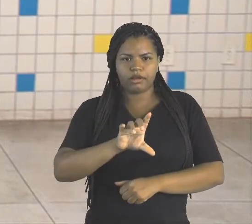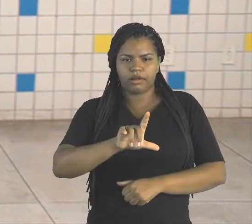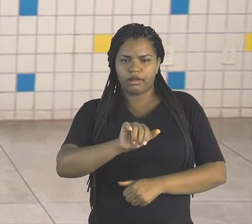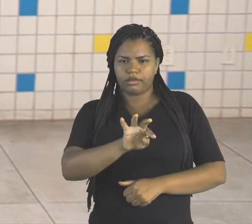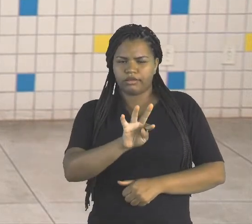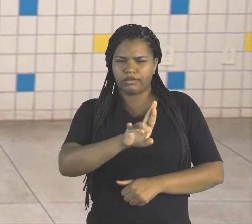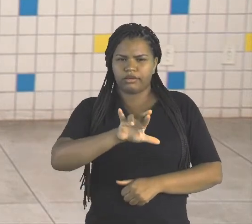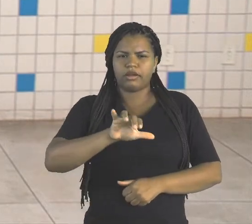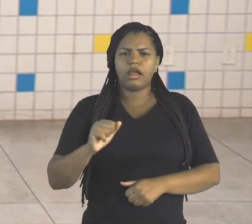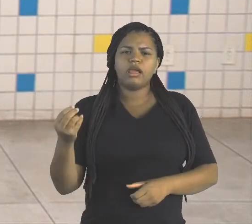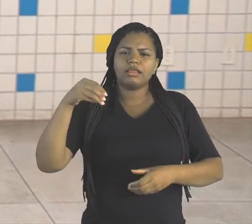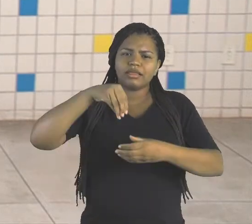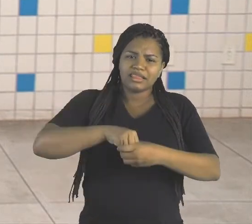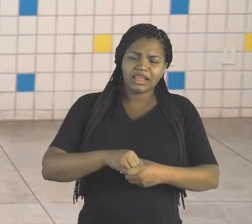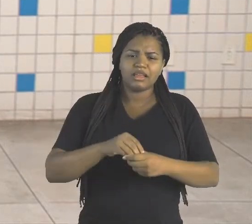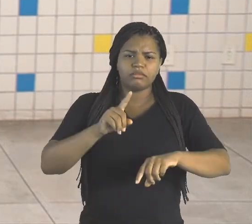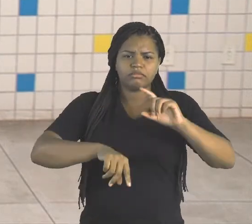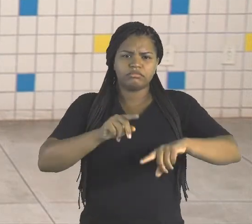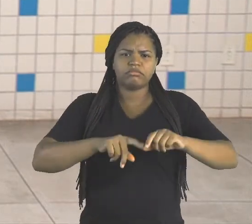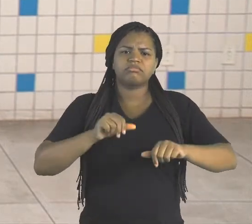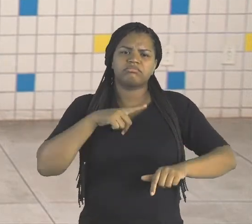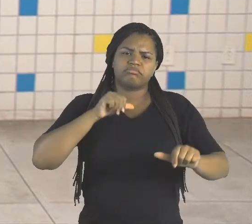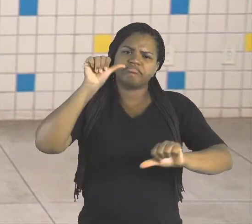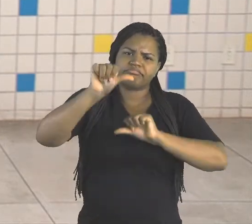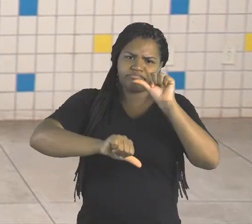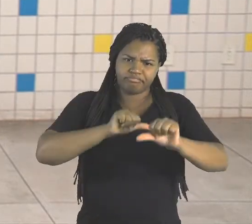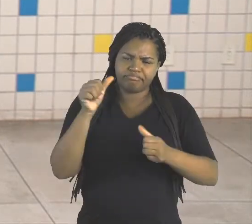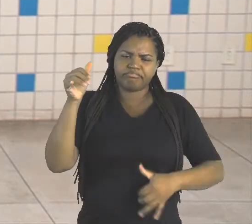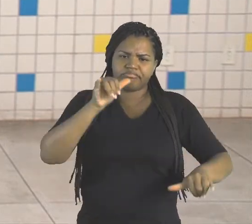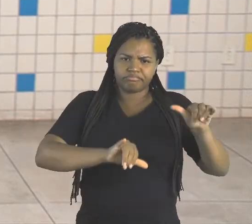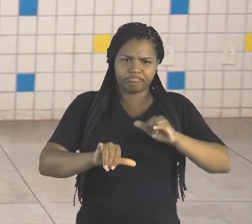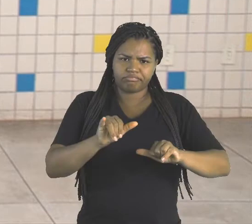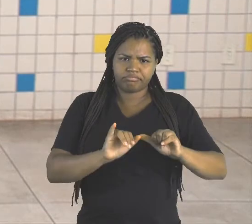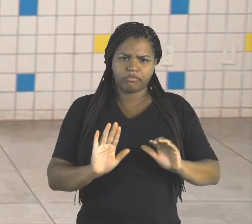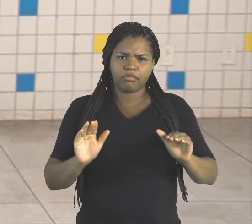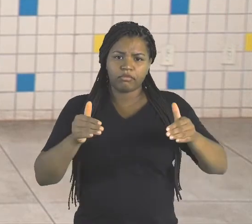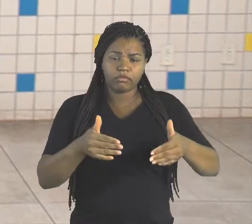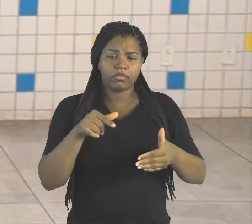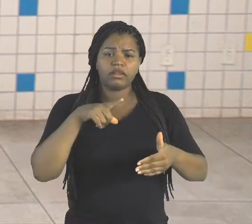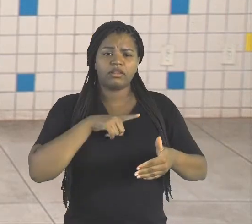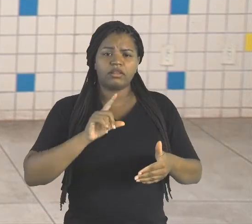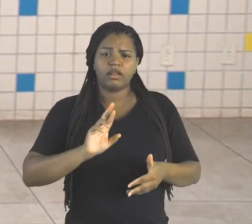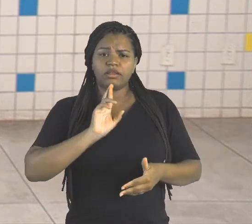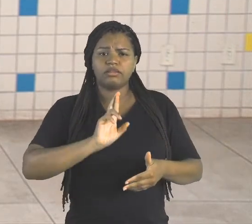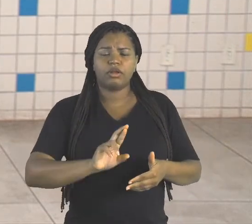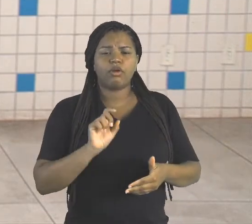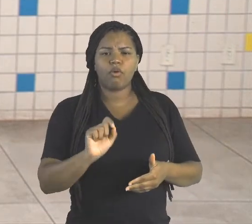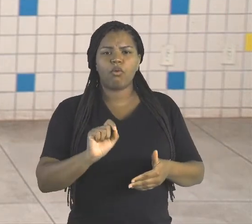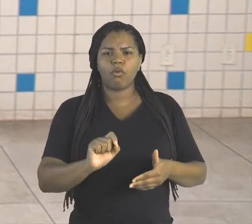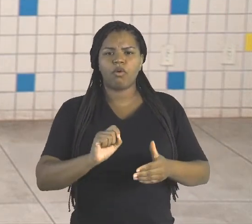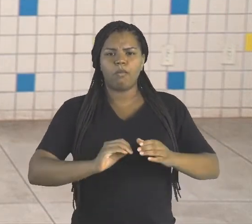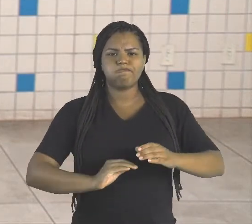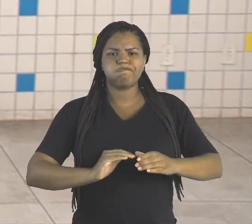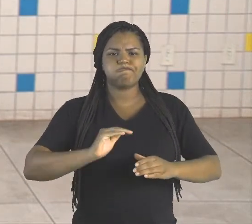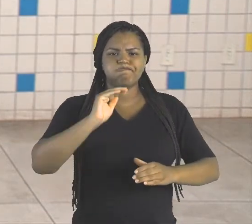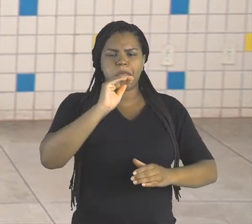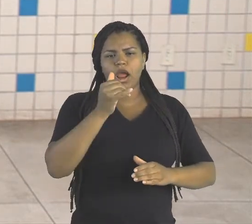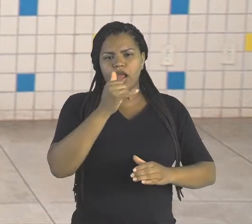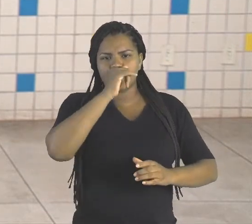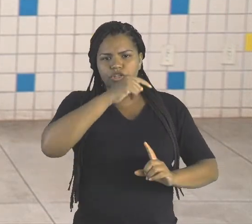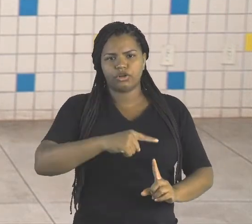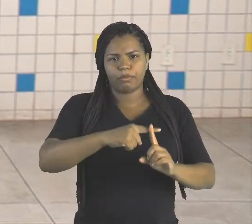equipamentos ocorrem transformações químicas isoladas que resultam em quê? Em acúmulo de cargas elétricas